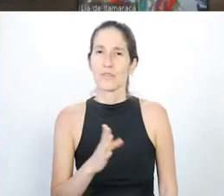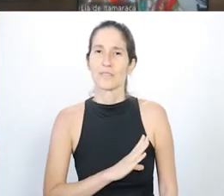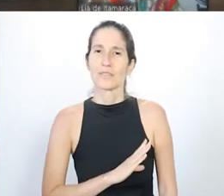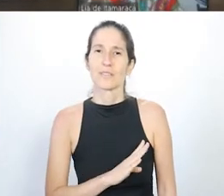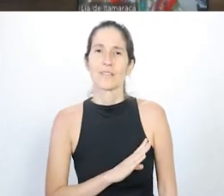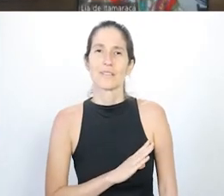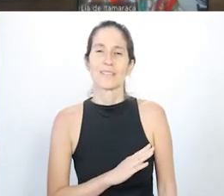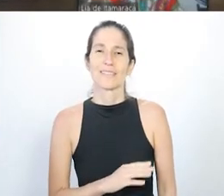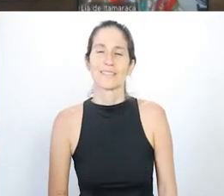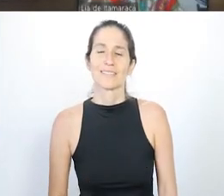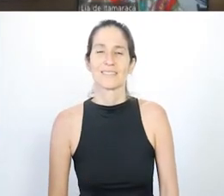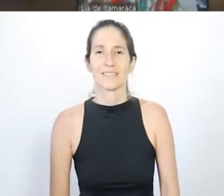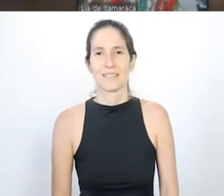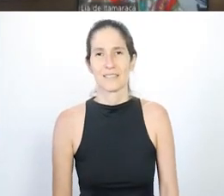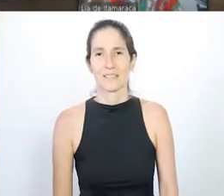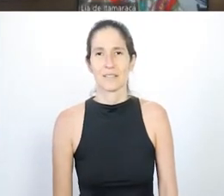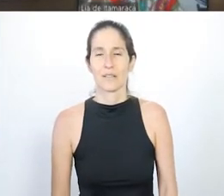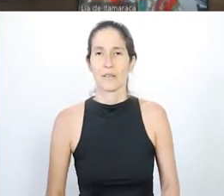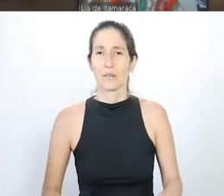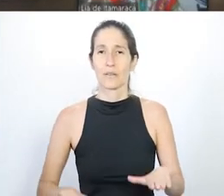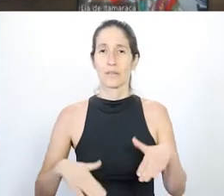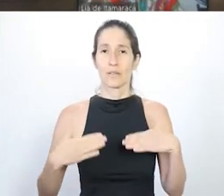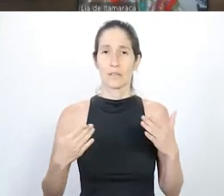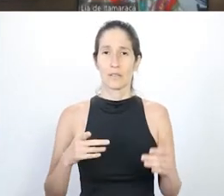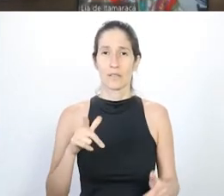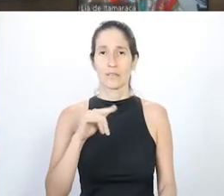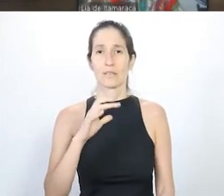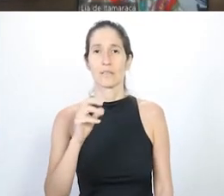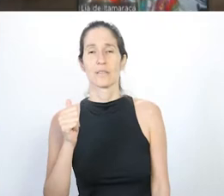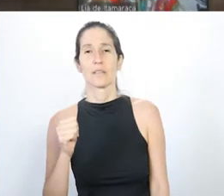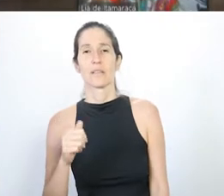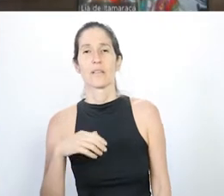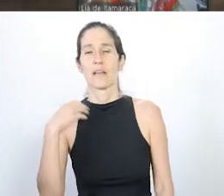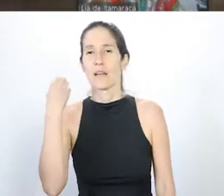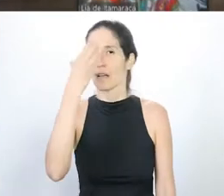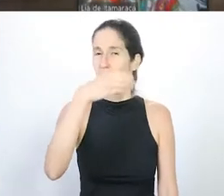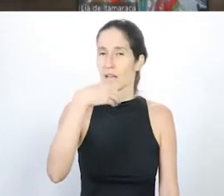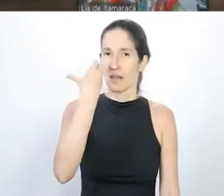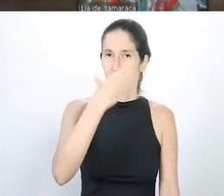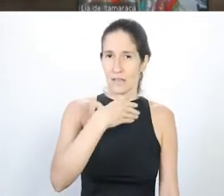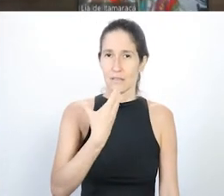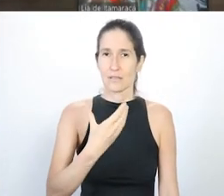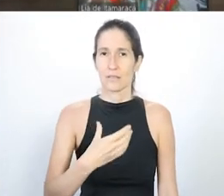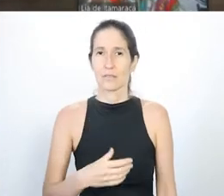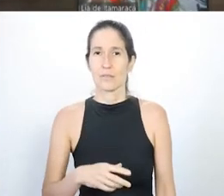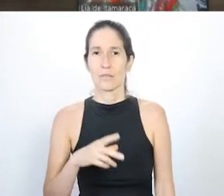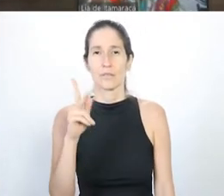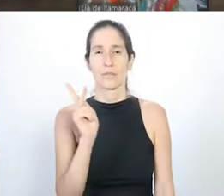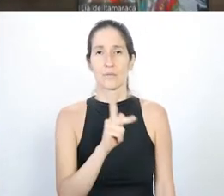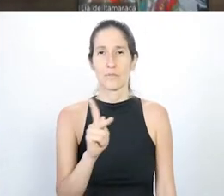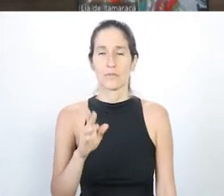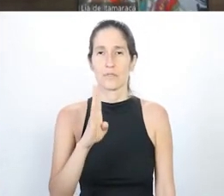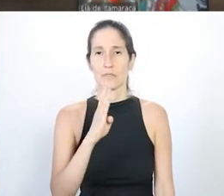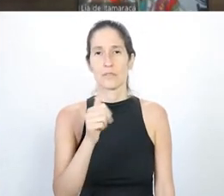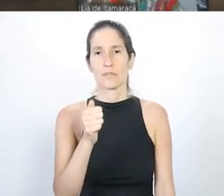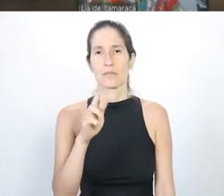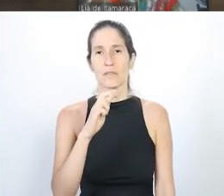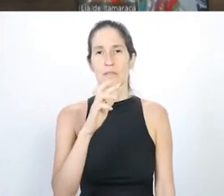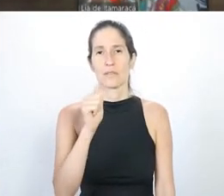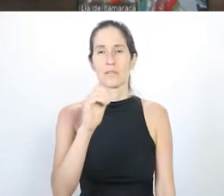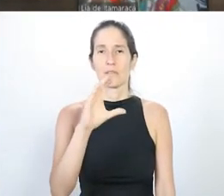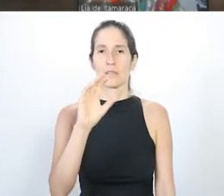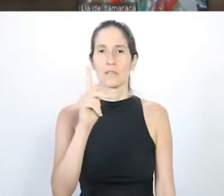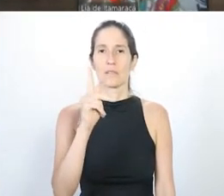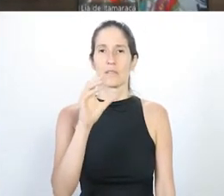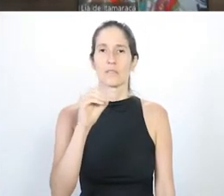coração, quando Lia cantou aí do mestre Baracho, que não teve doutor